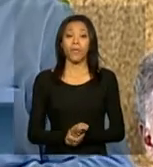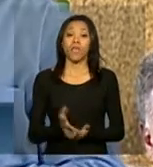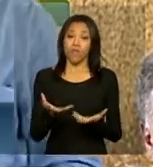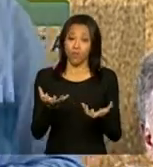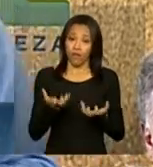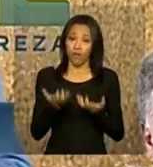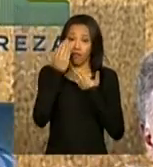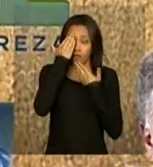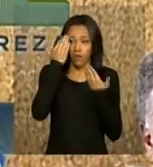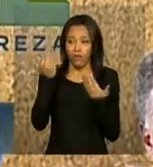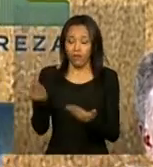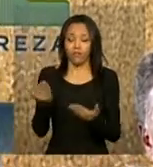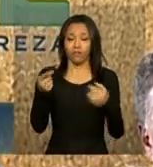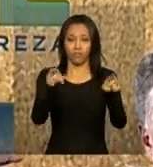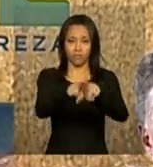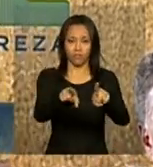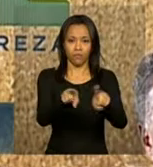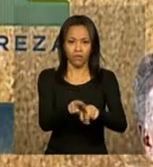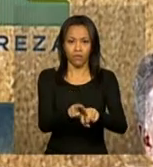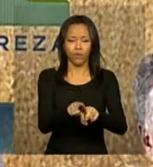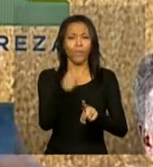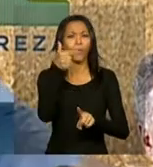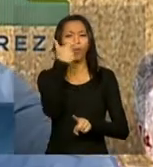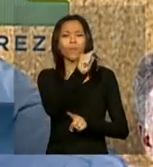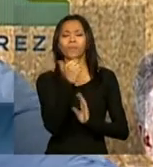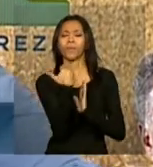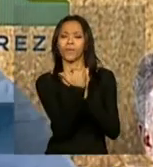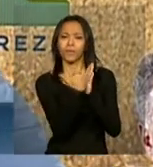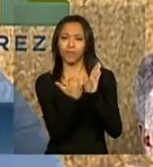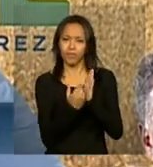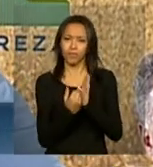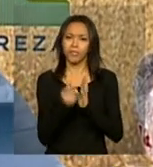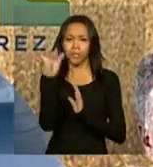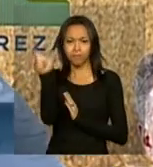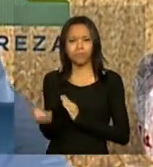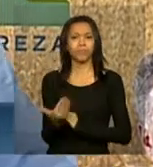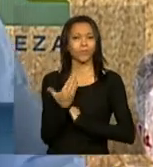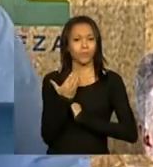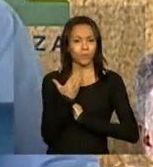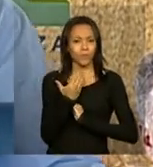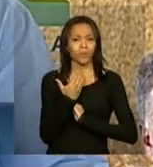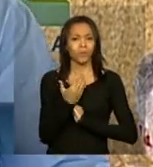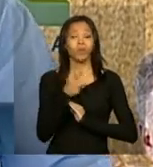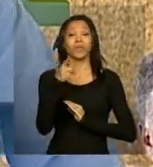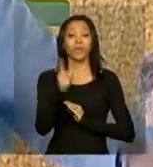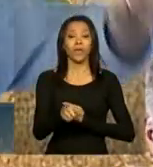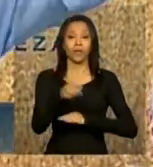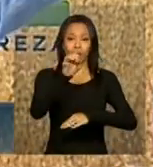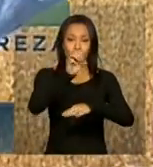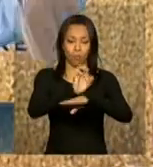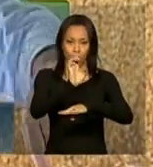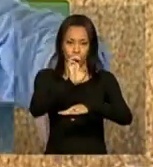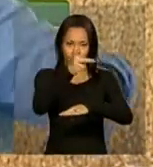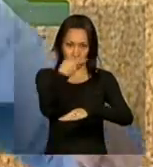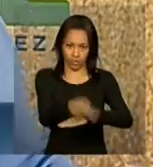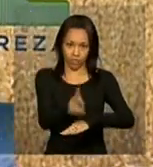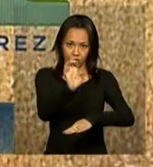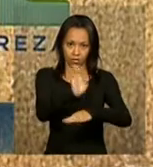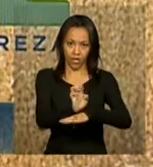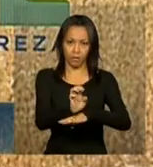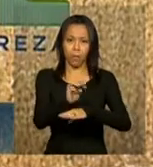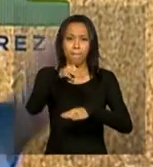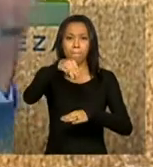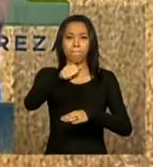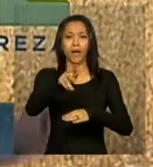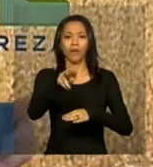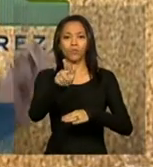quero agradecer também o programa que a senhora nos ajudou, que é o Mato Grosso Integrado. E aqui, nesta